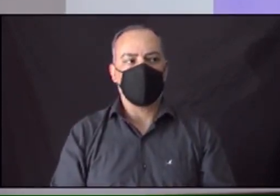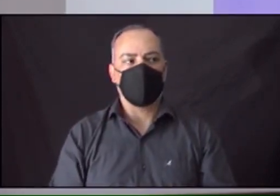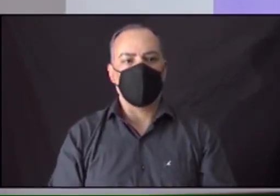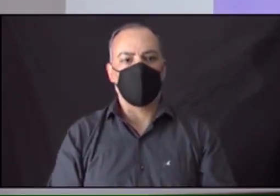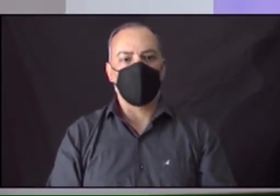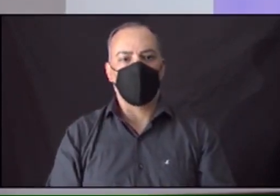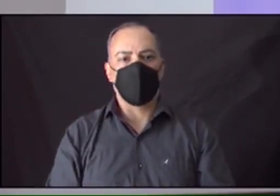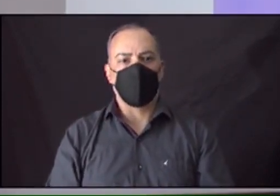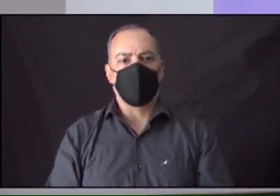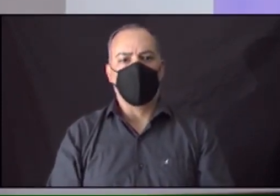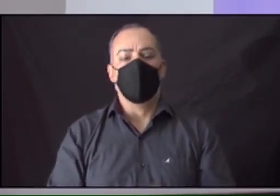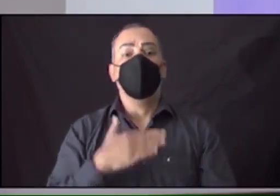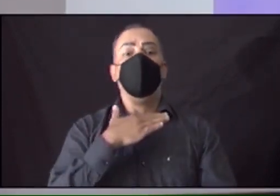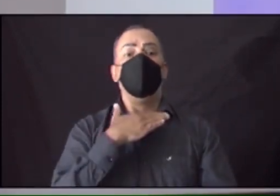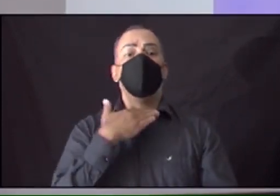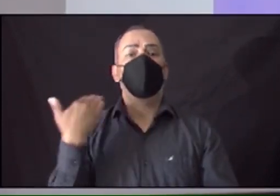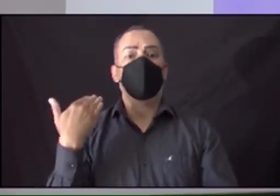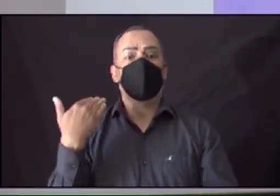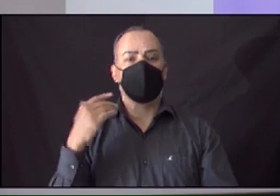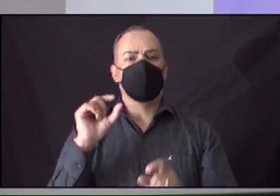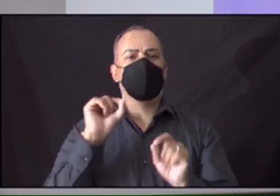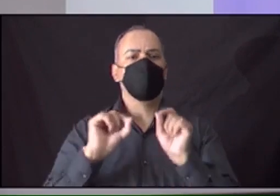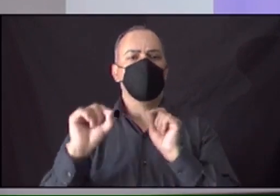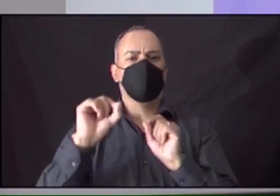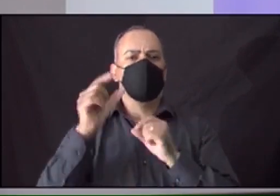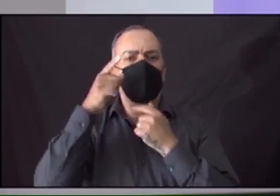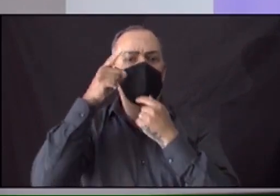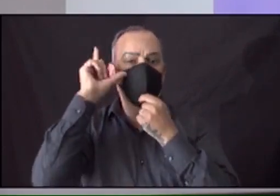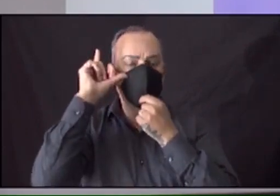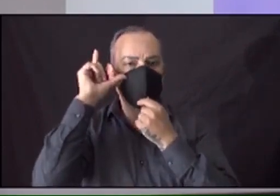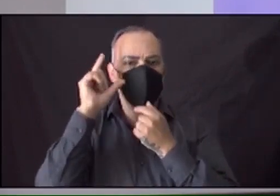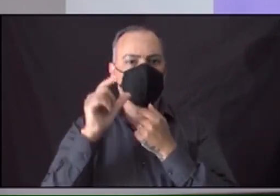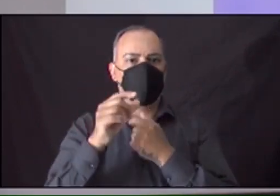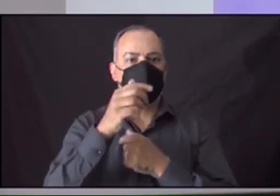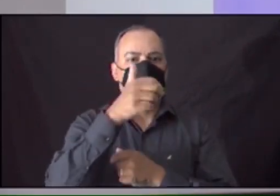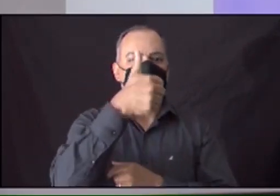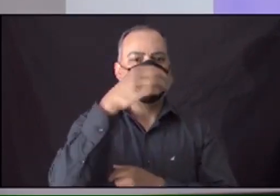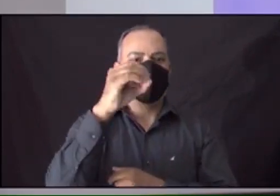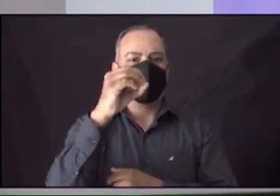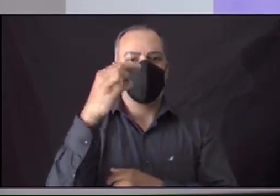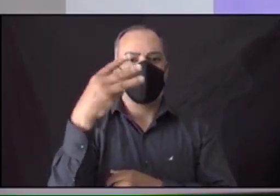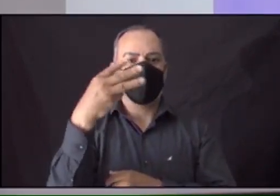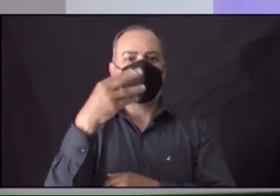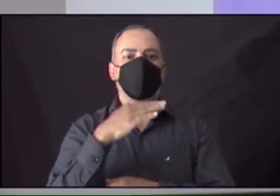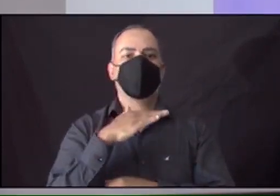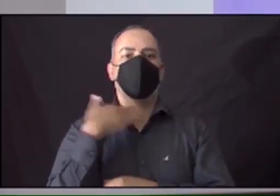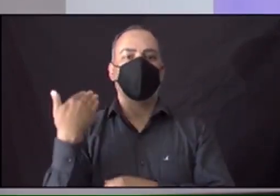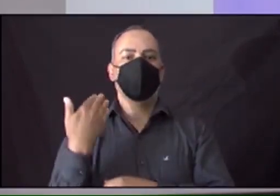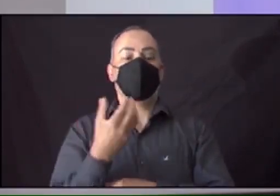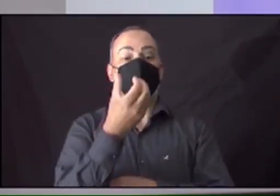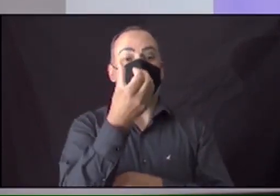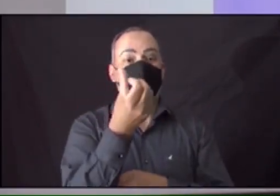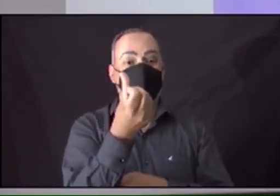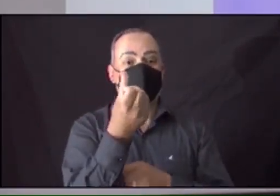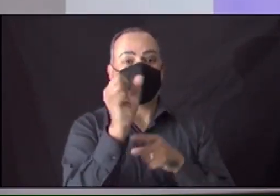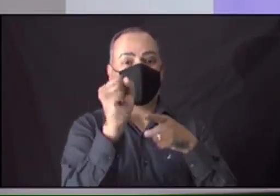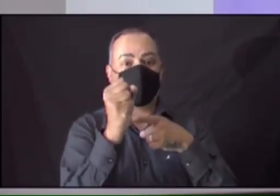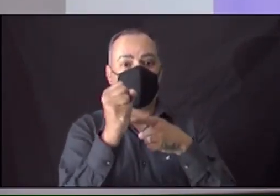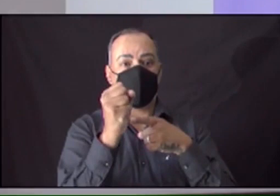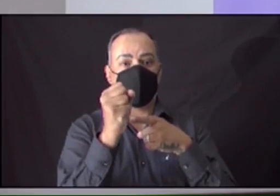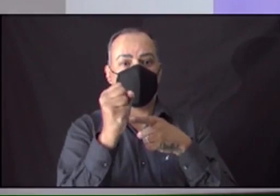A questão dos óbitos, então, ontem nós chegamos a 103 óbitos, sendo que 68 foram no ano